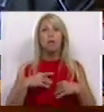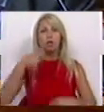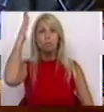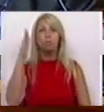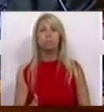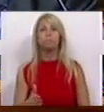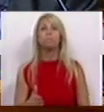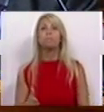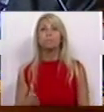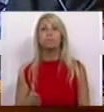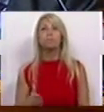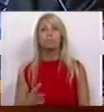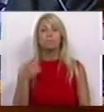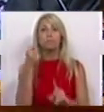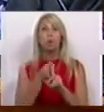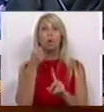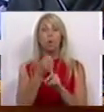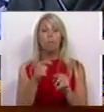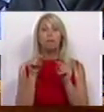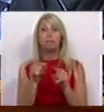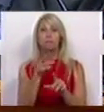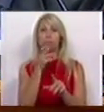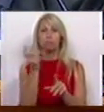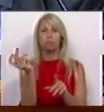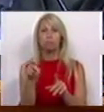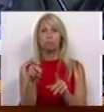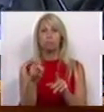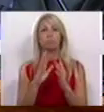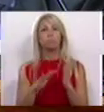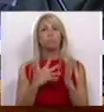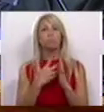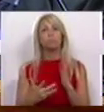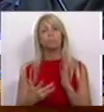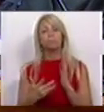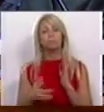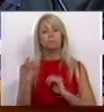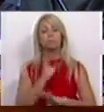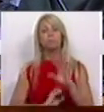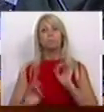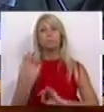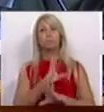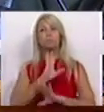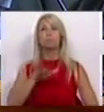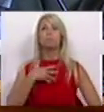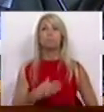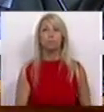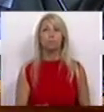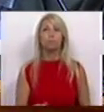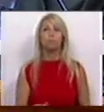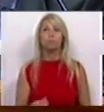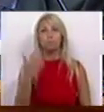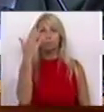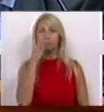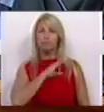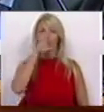determinação o combate a este flagelo no quadro europeu e mundial.